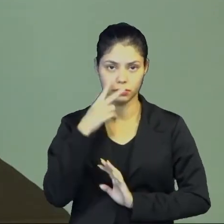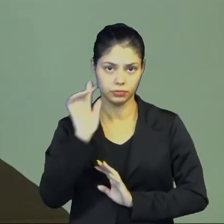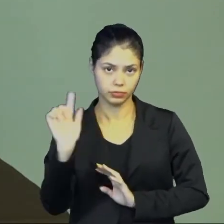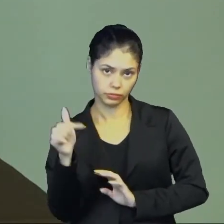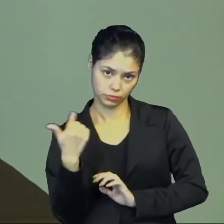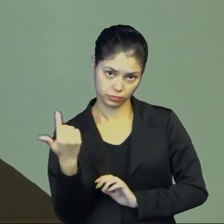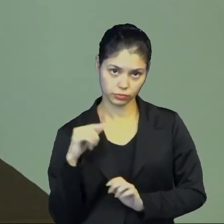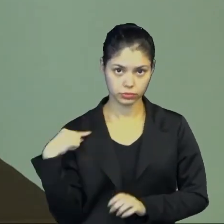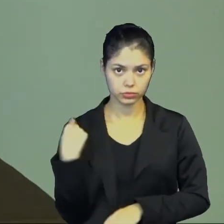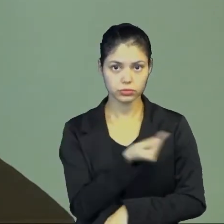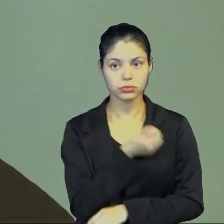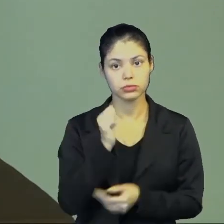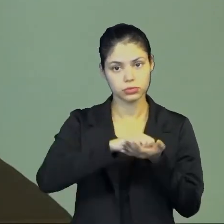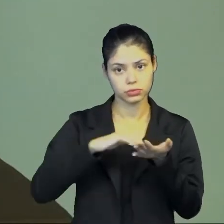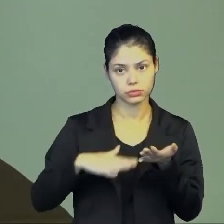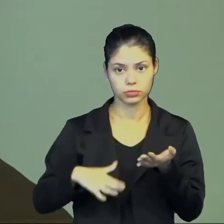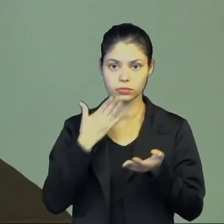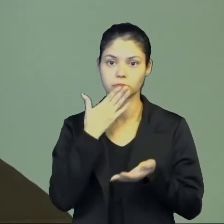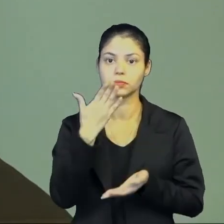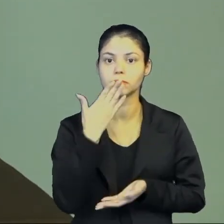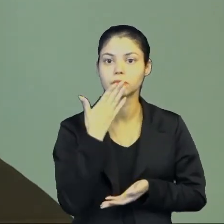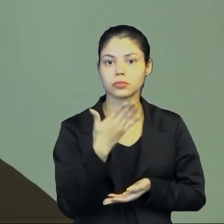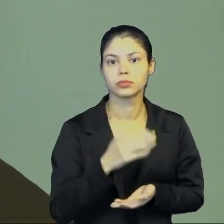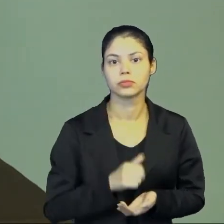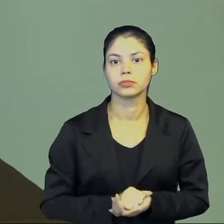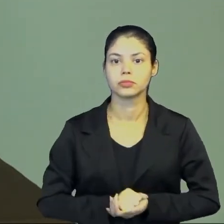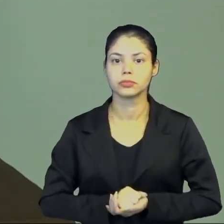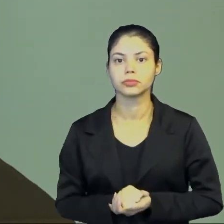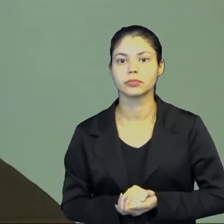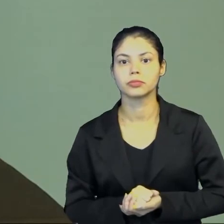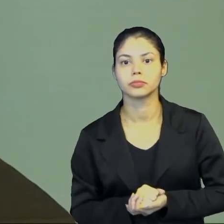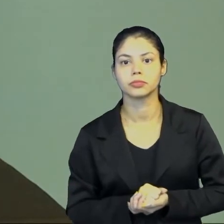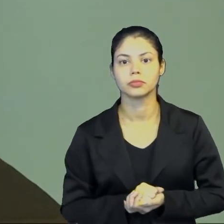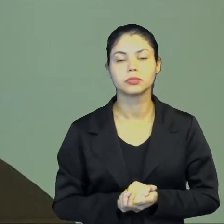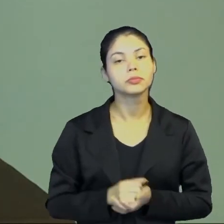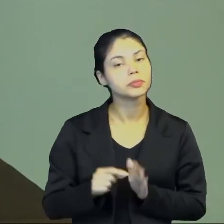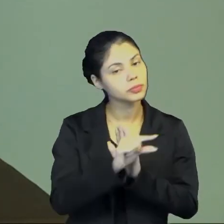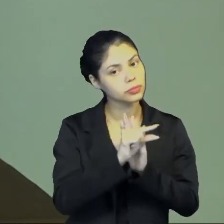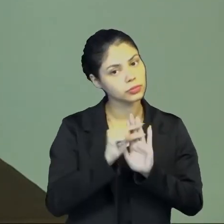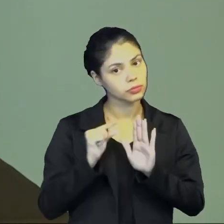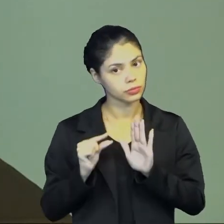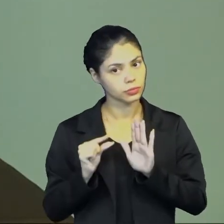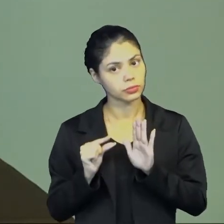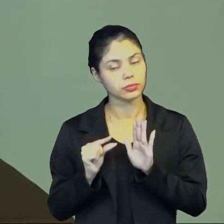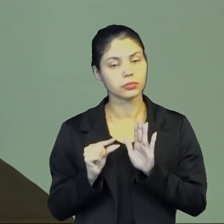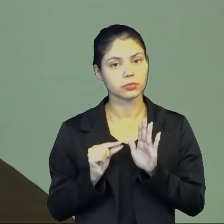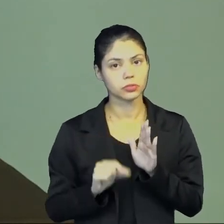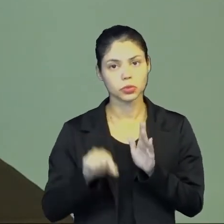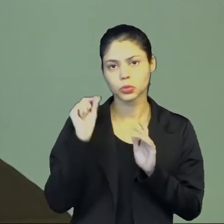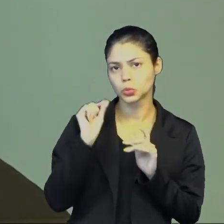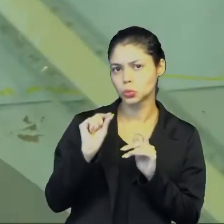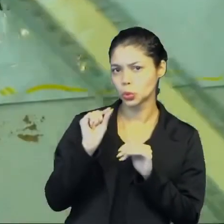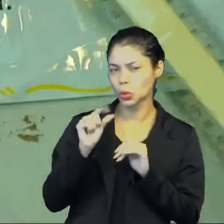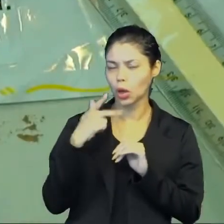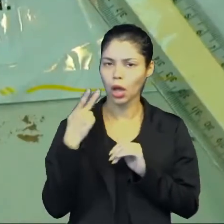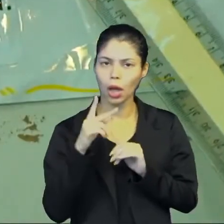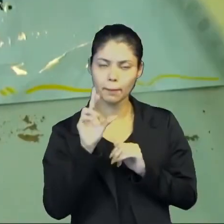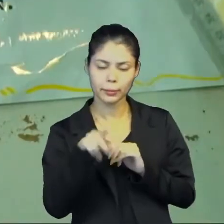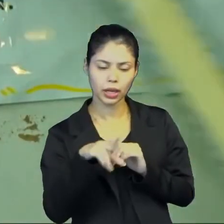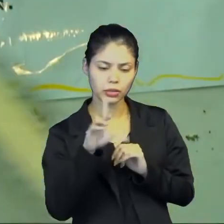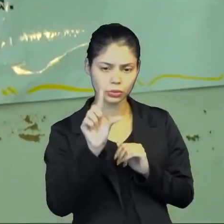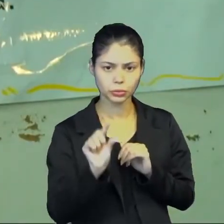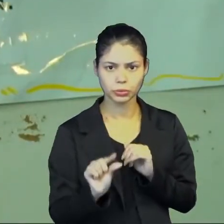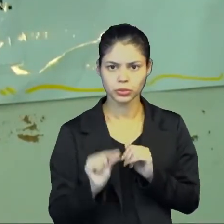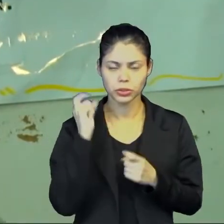a nossa atividade. Ele nos pede o seguinte, ó. No verso, que cochichou bem